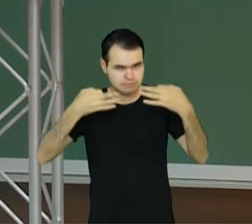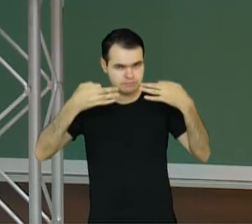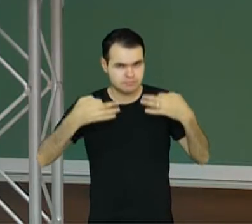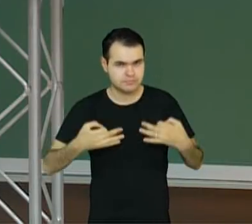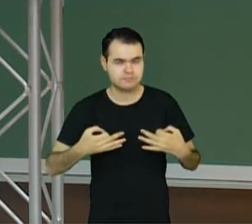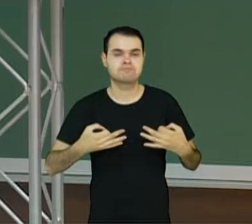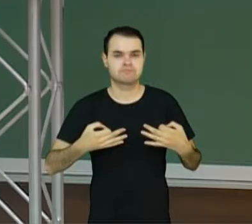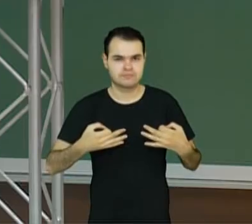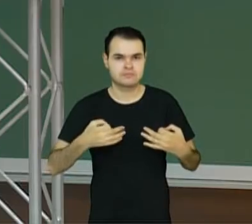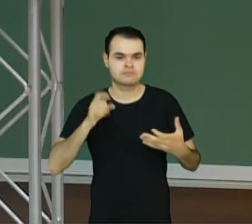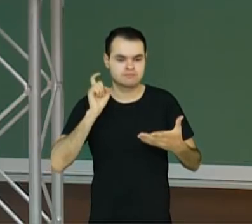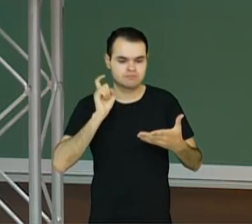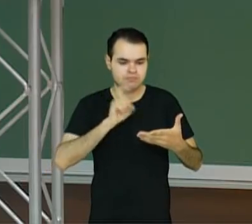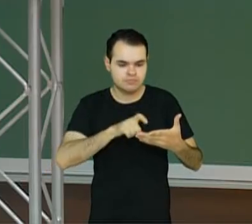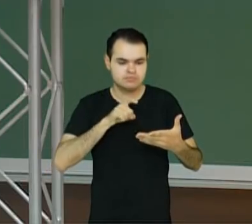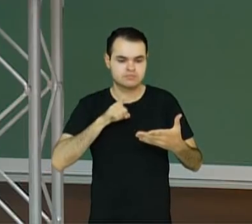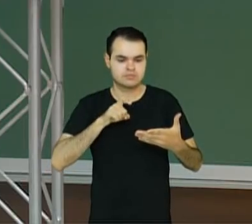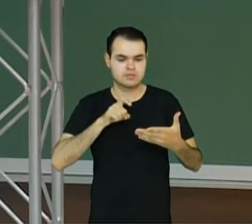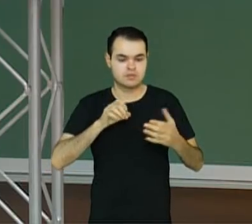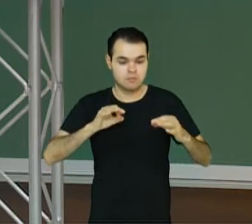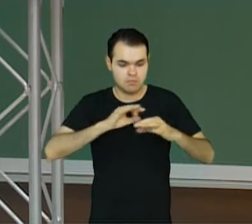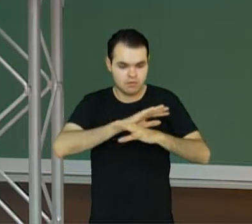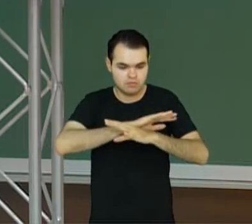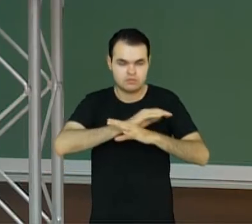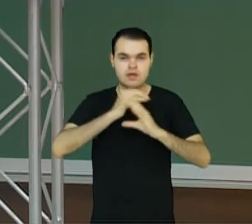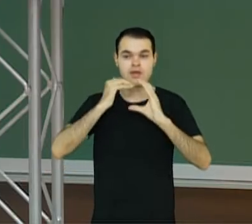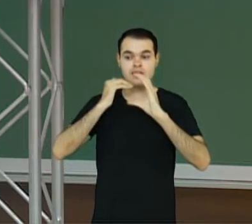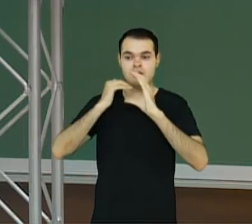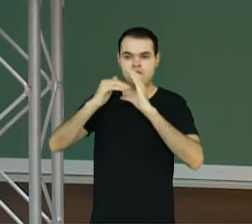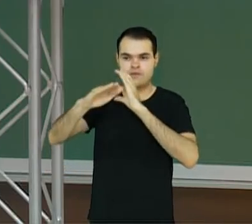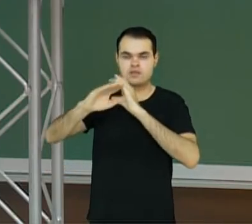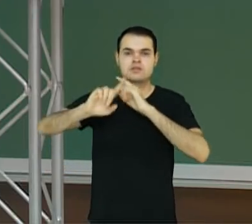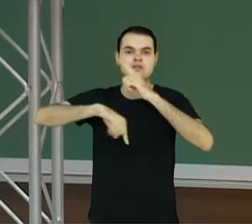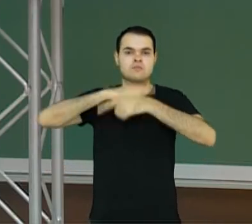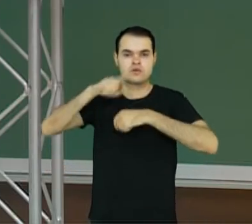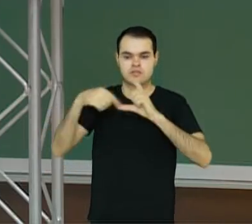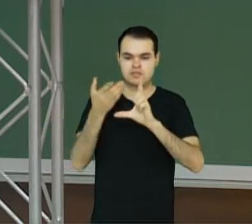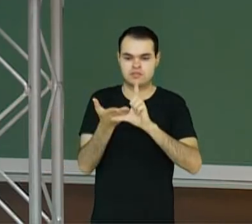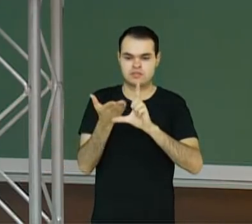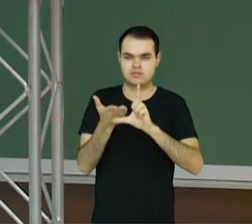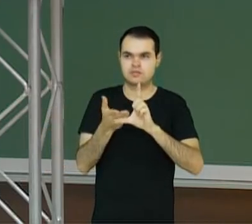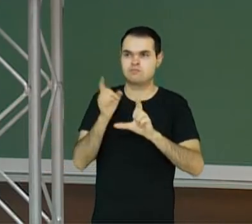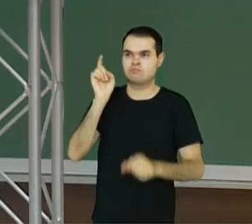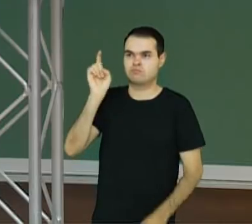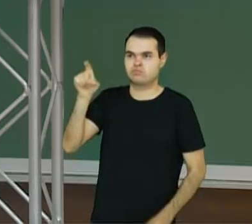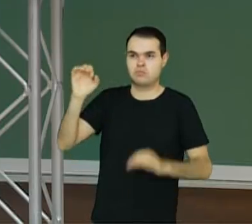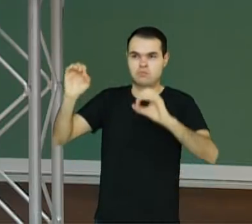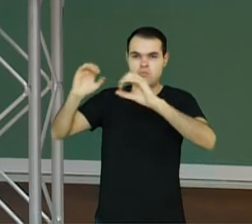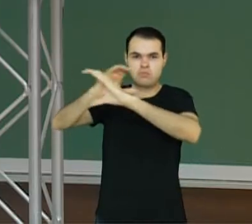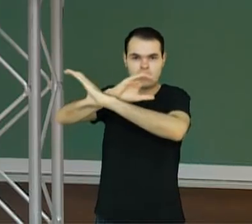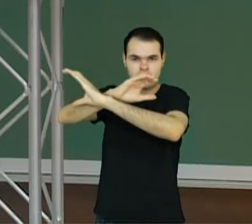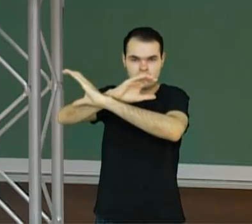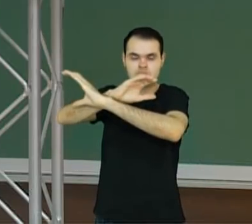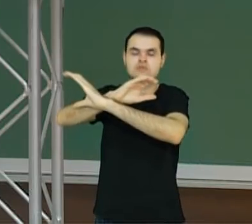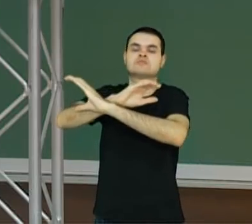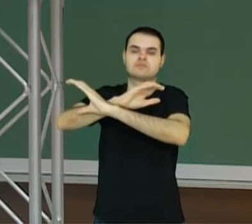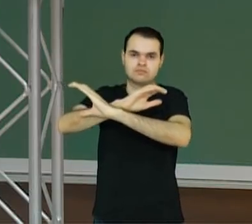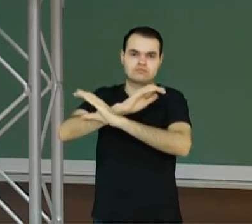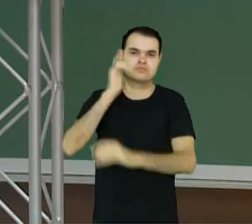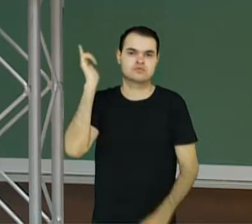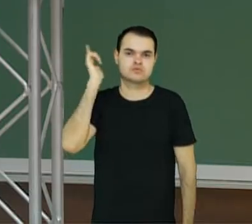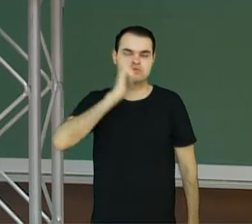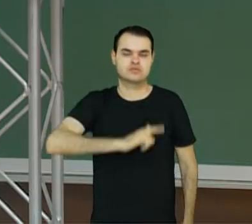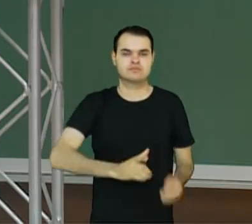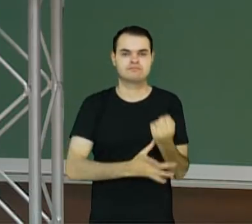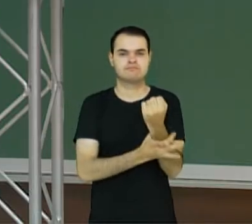certo? Clique no formulário em enviar, depois você vai no Google Classroom, marca a atividade como concluída, para daí sim, tua presença